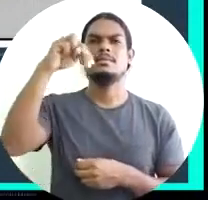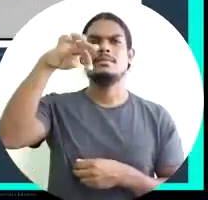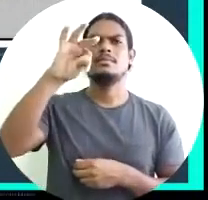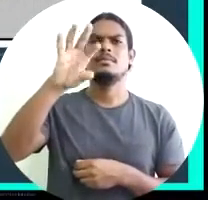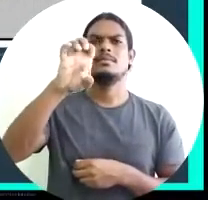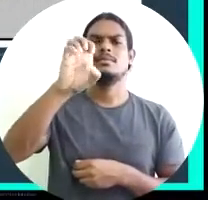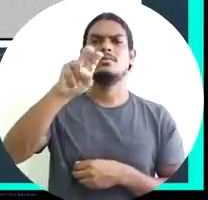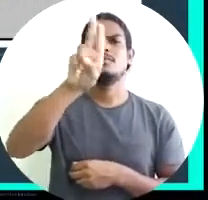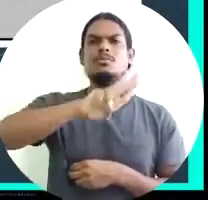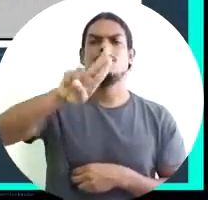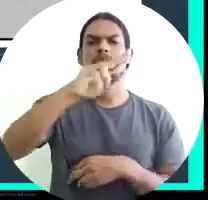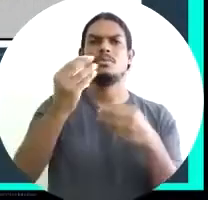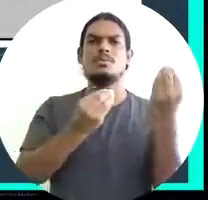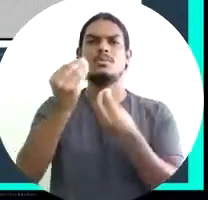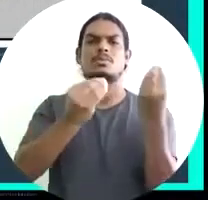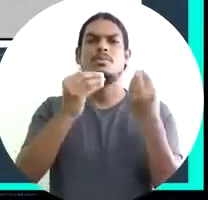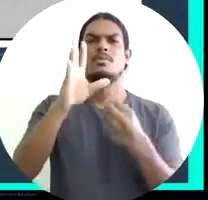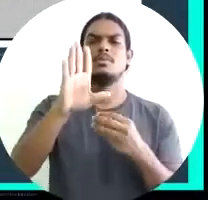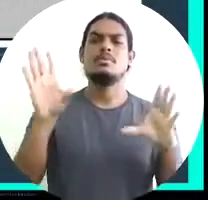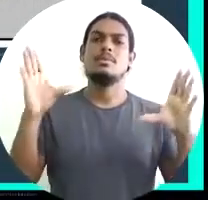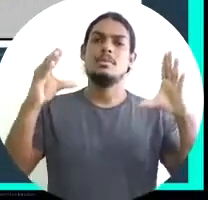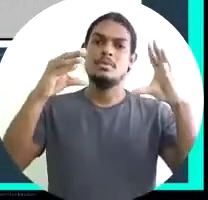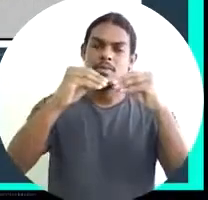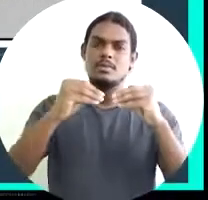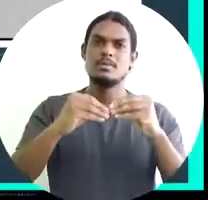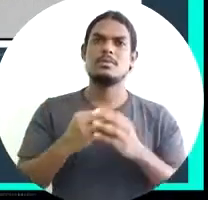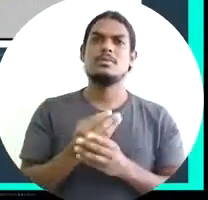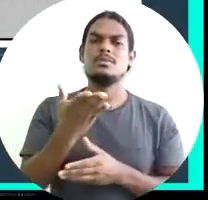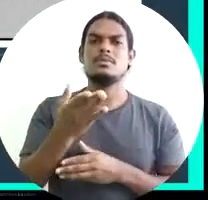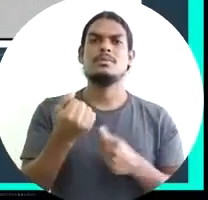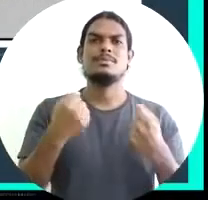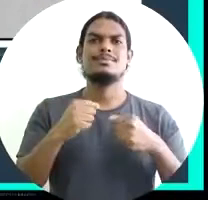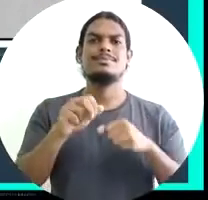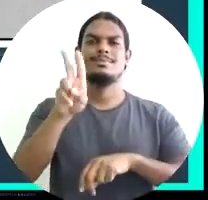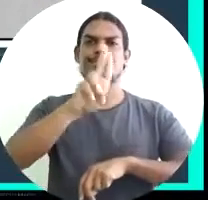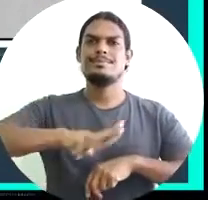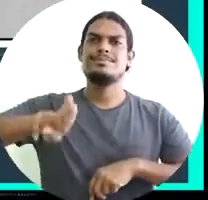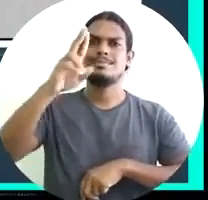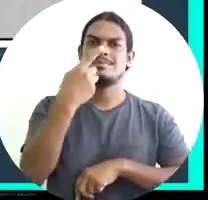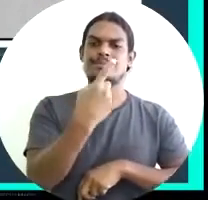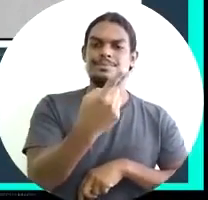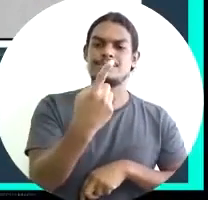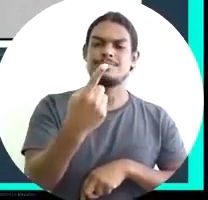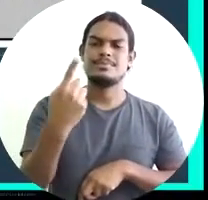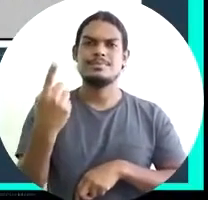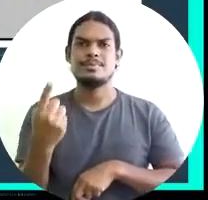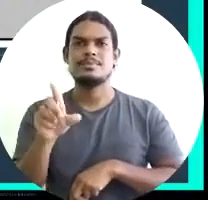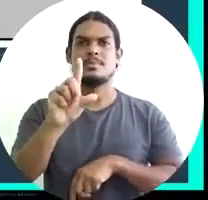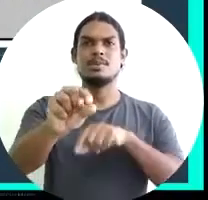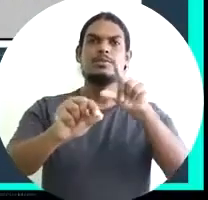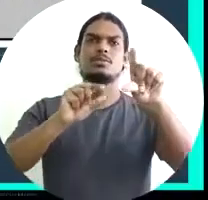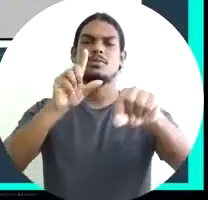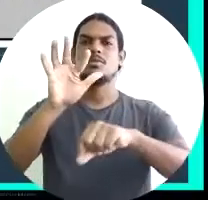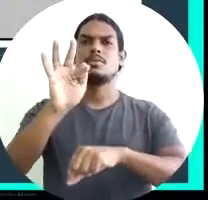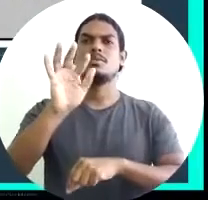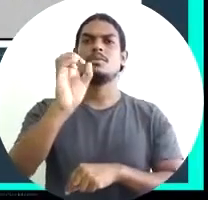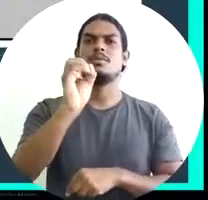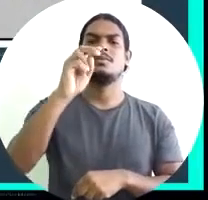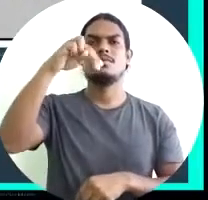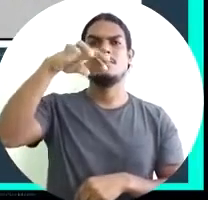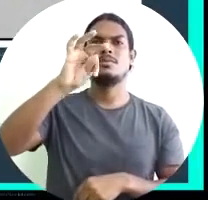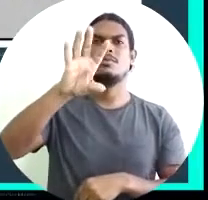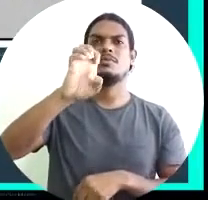background, que é uma forma resumida, para você não ter que colocar uma por uma, você usa fonte e coloca todos os